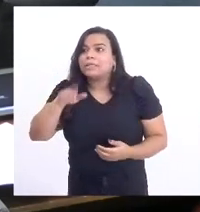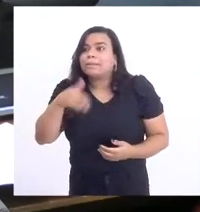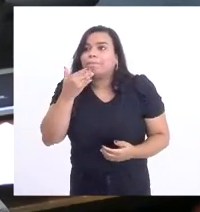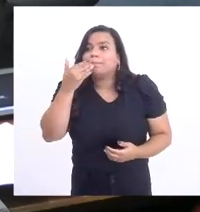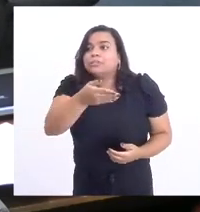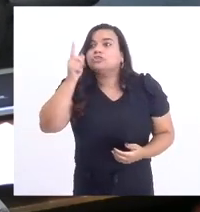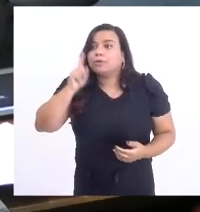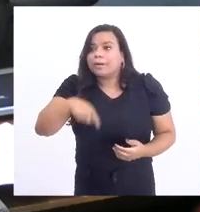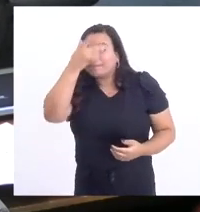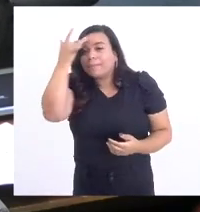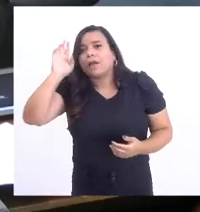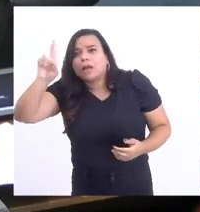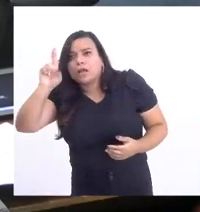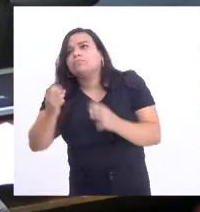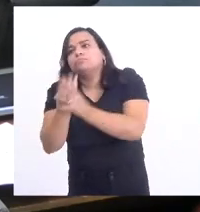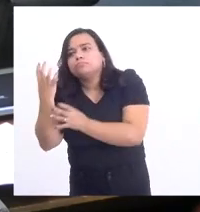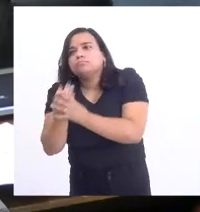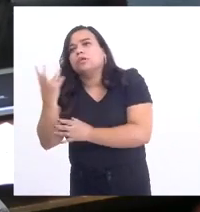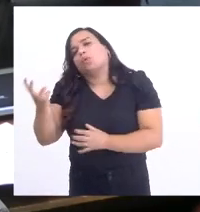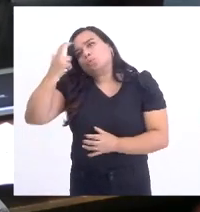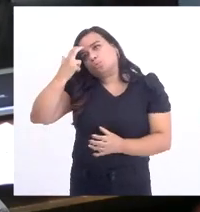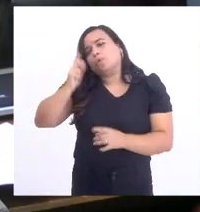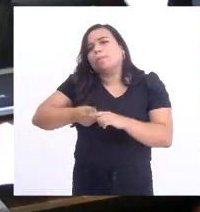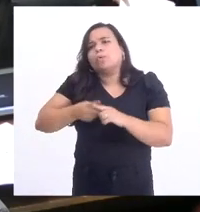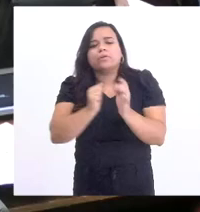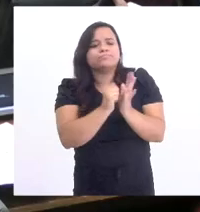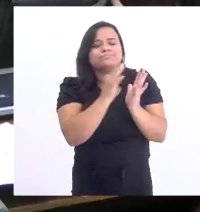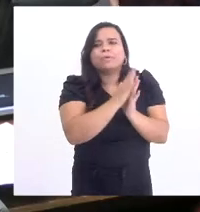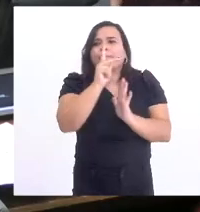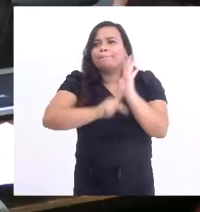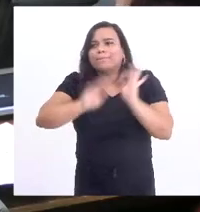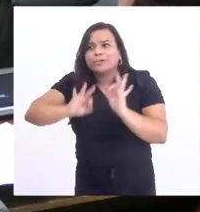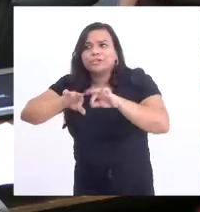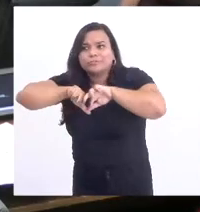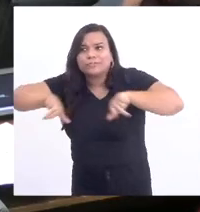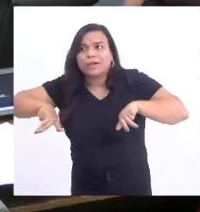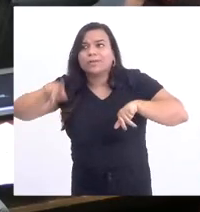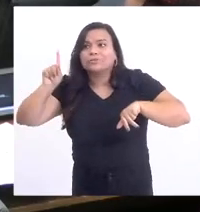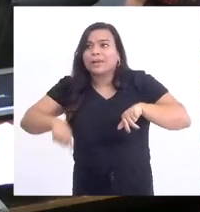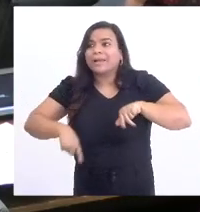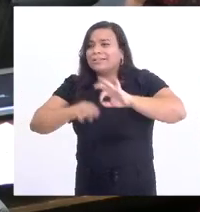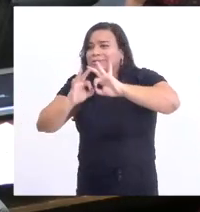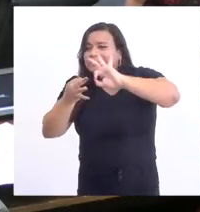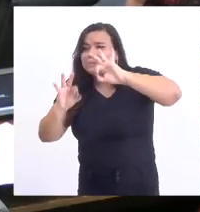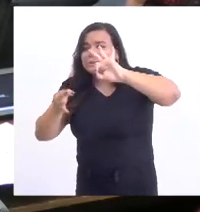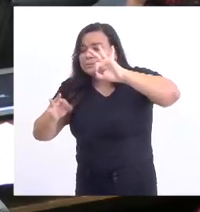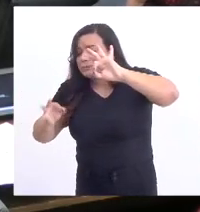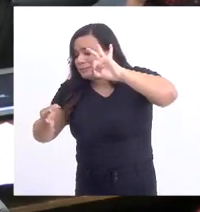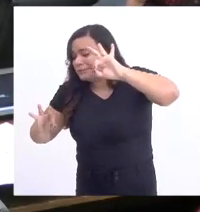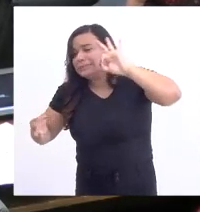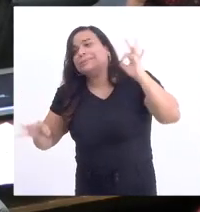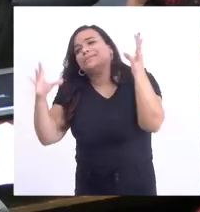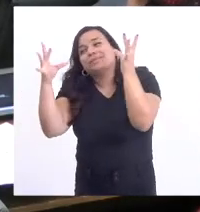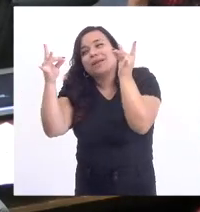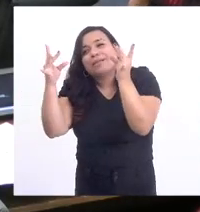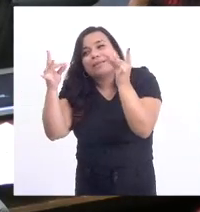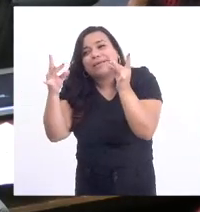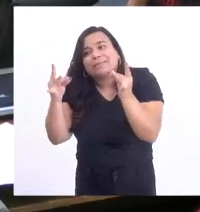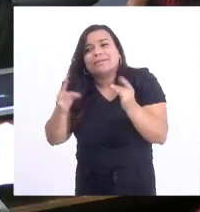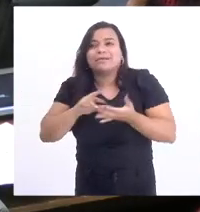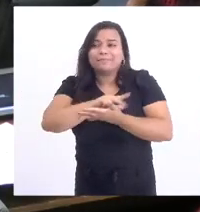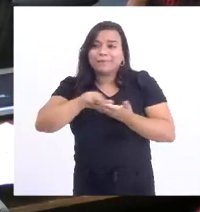a prestação de contas dos projetos era tão extensa, tão detalhada,